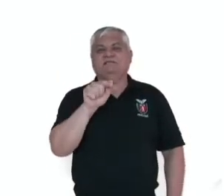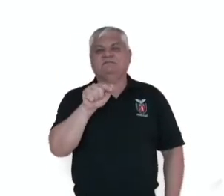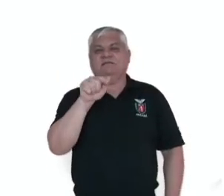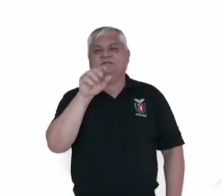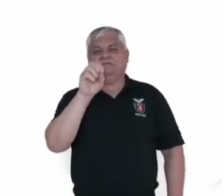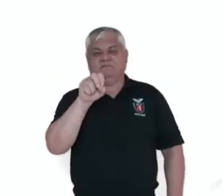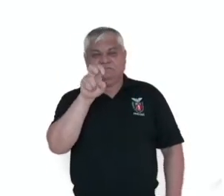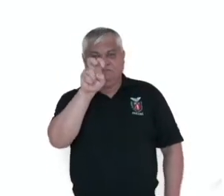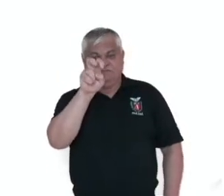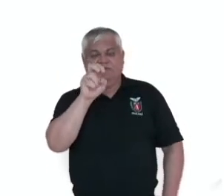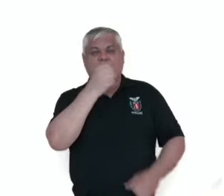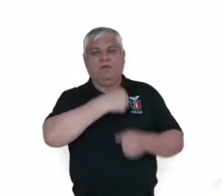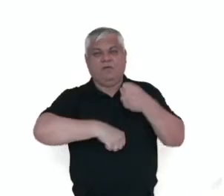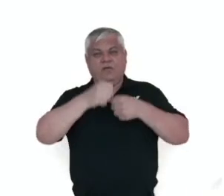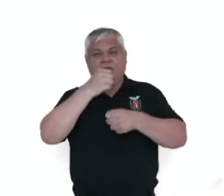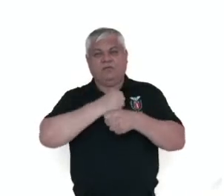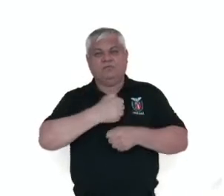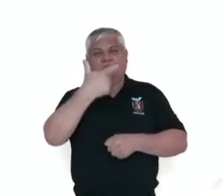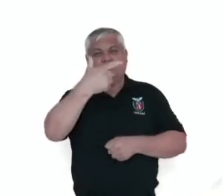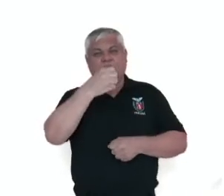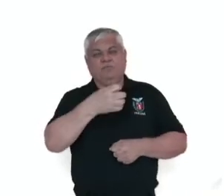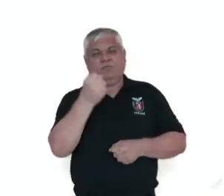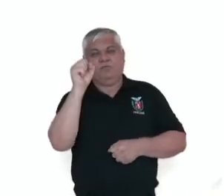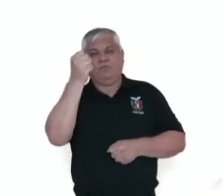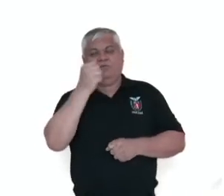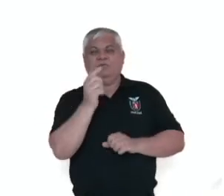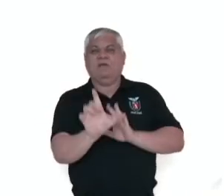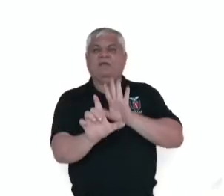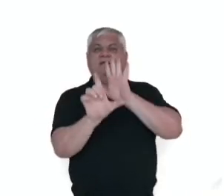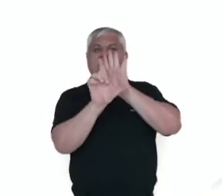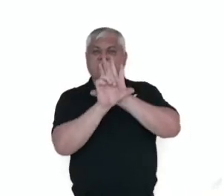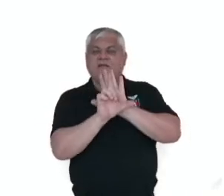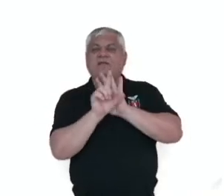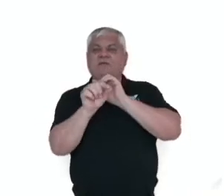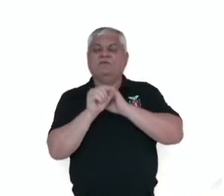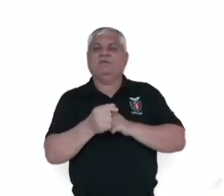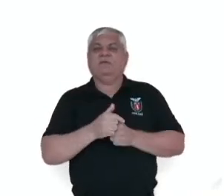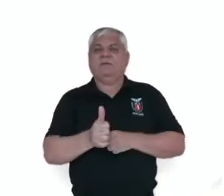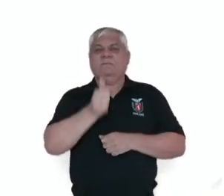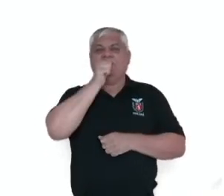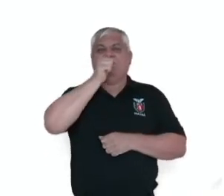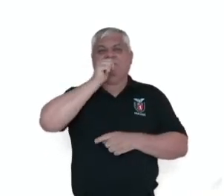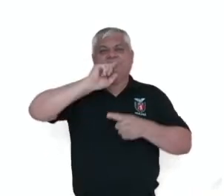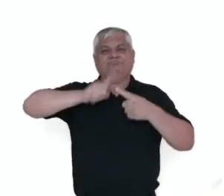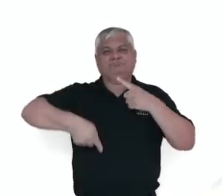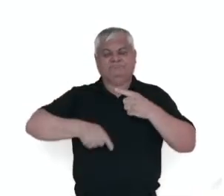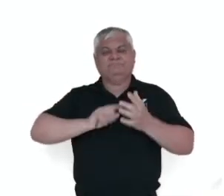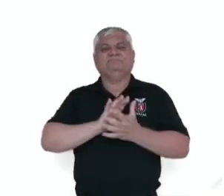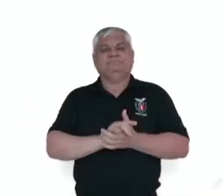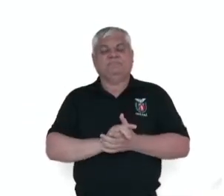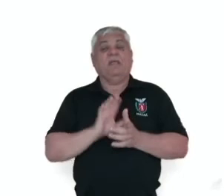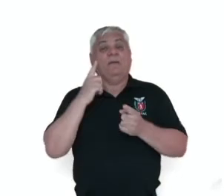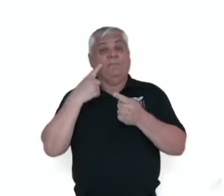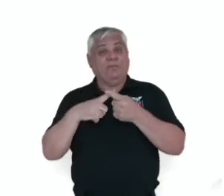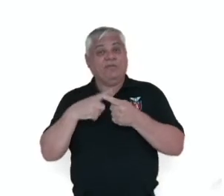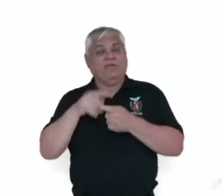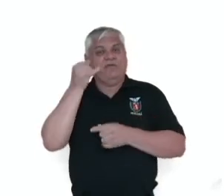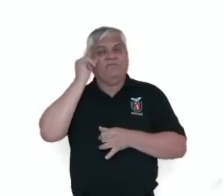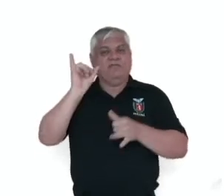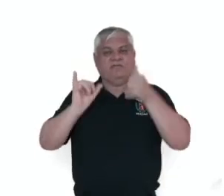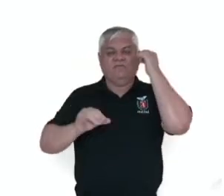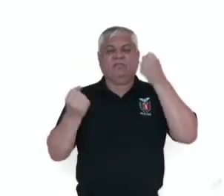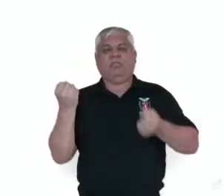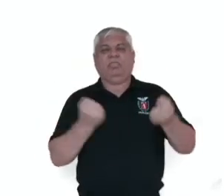11.705 de 2008, popularmente conhecida como Lei Seca, necessária para evitar acidentes